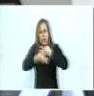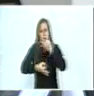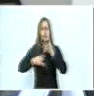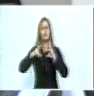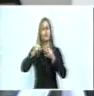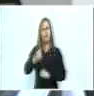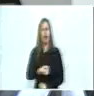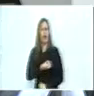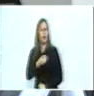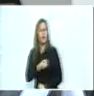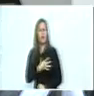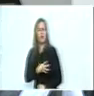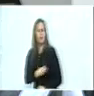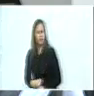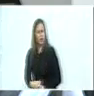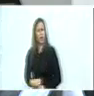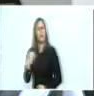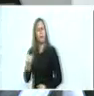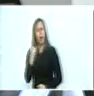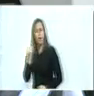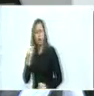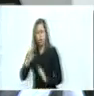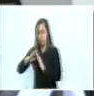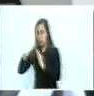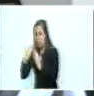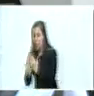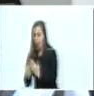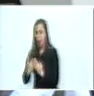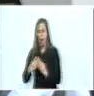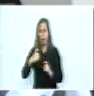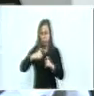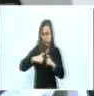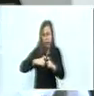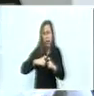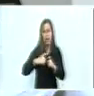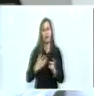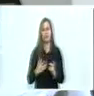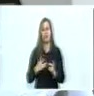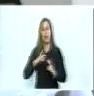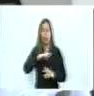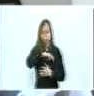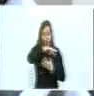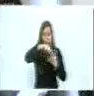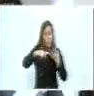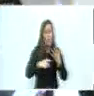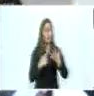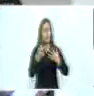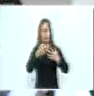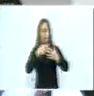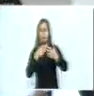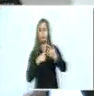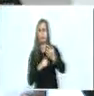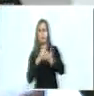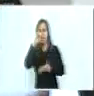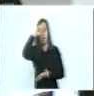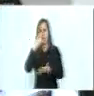relevantes da vida destes, como a escola, o médico, dentre outras tantas